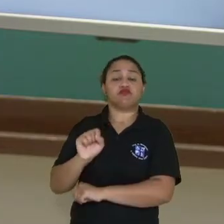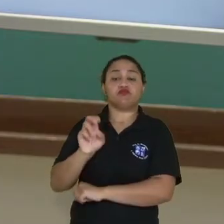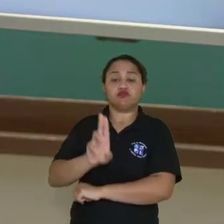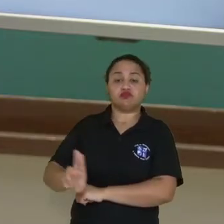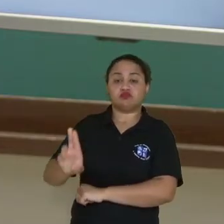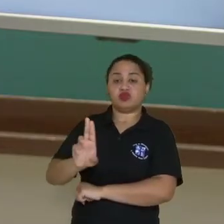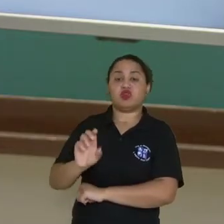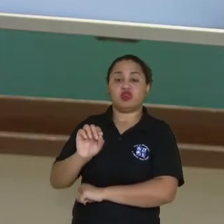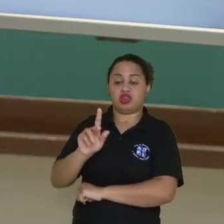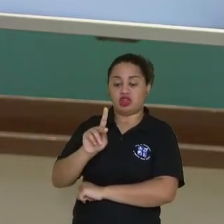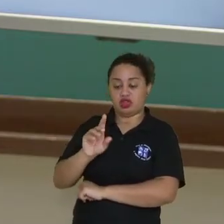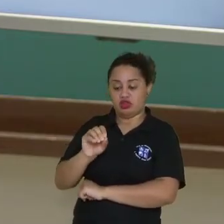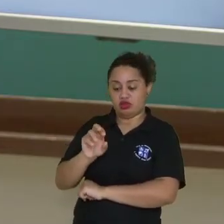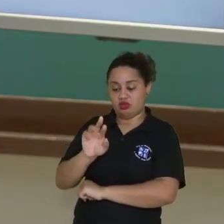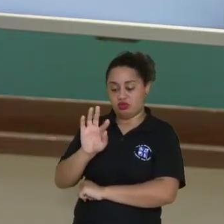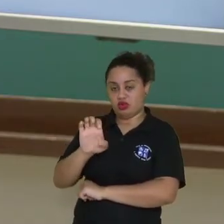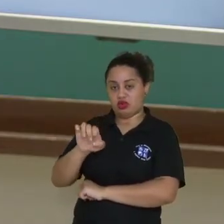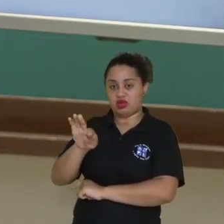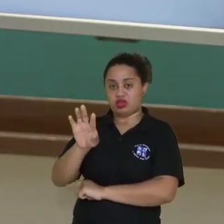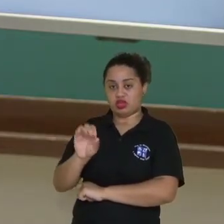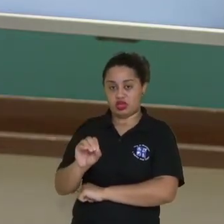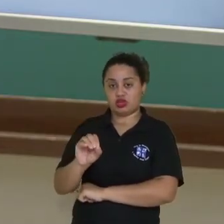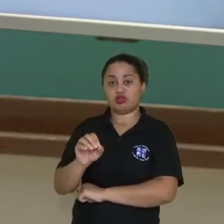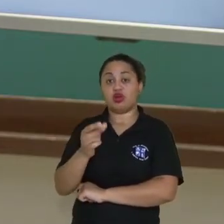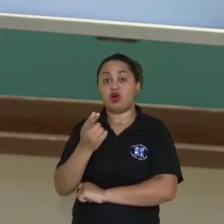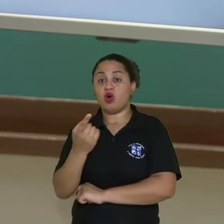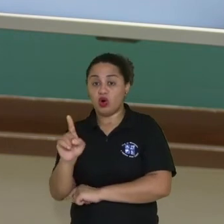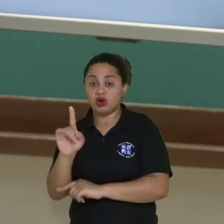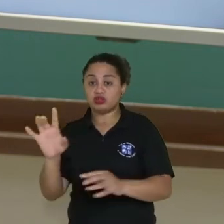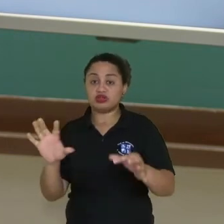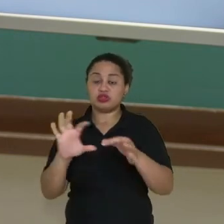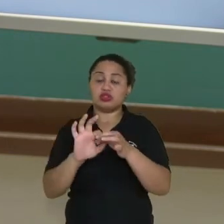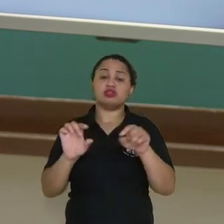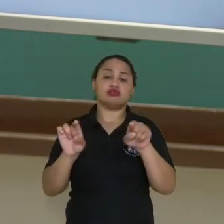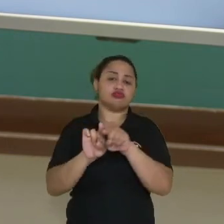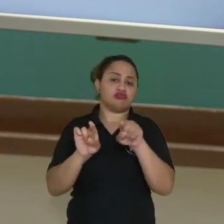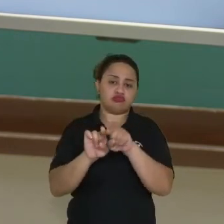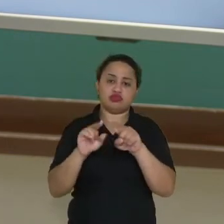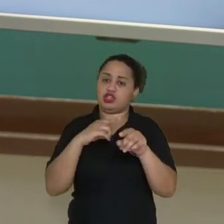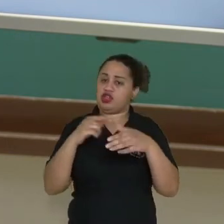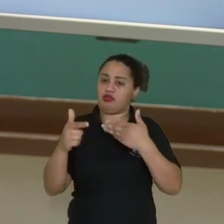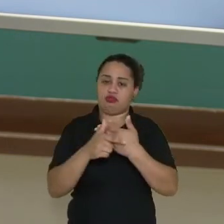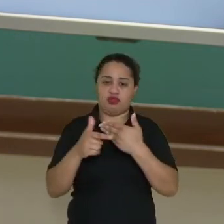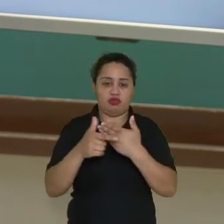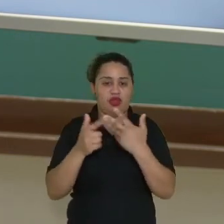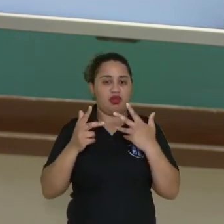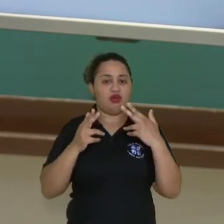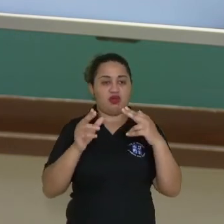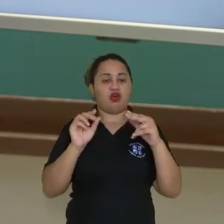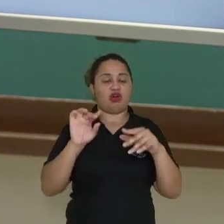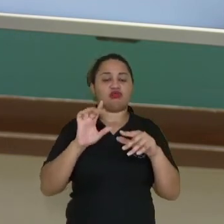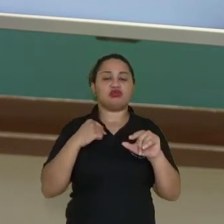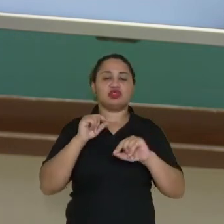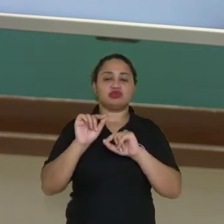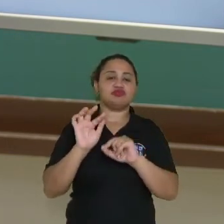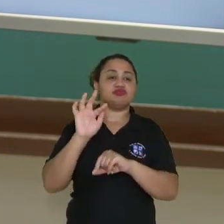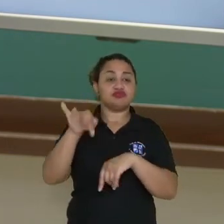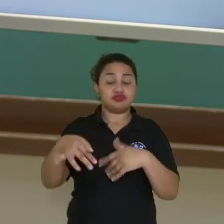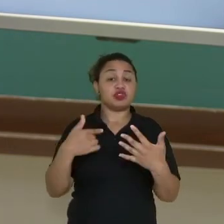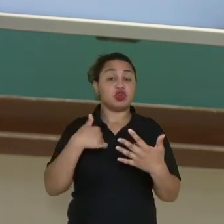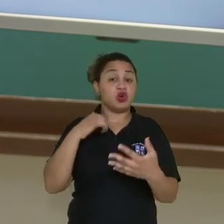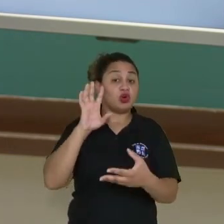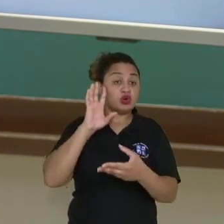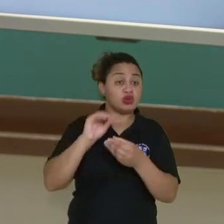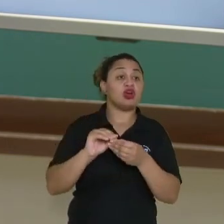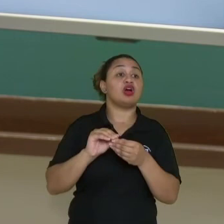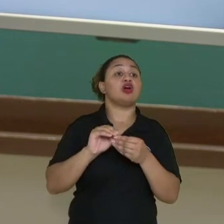ao invés do portanto, outras conjunções que também terão a mesma função de conclusão, né? Eu posso dizer